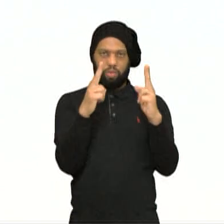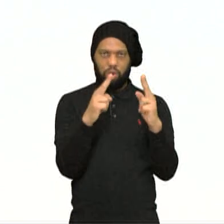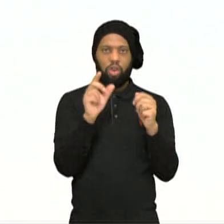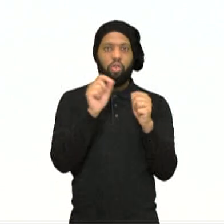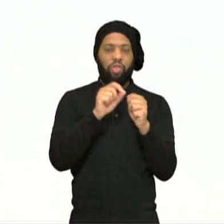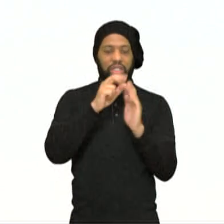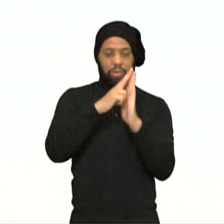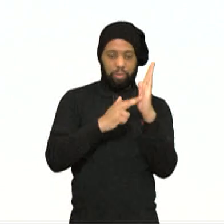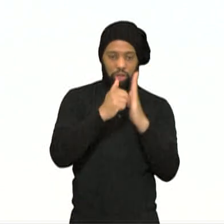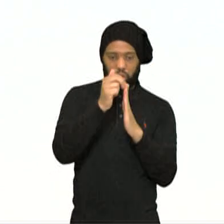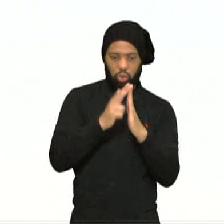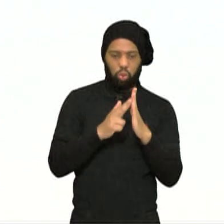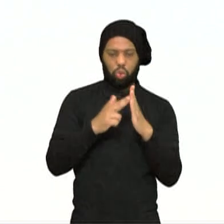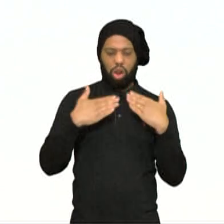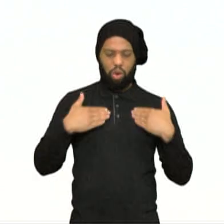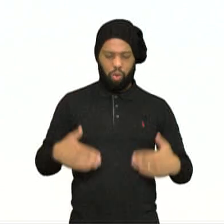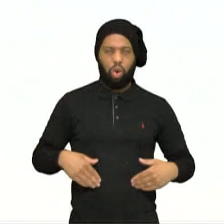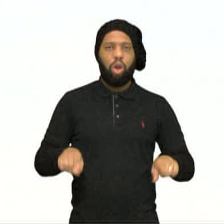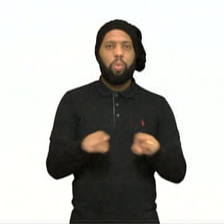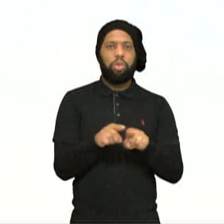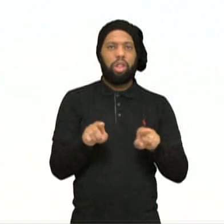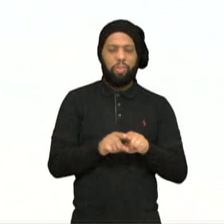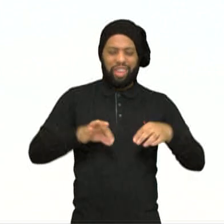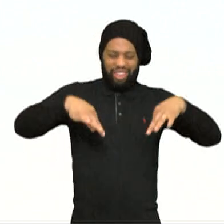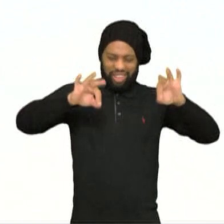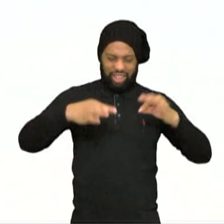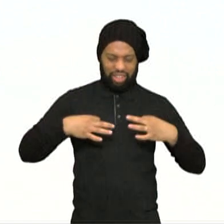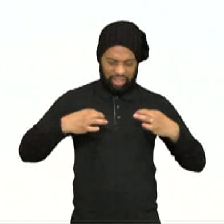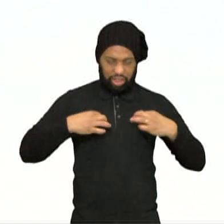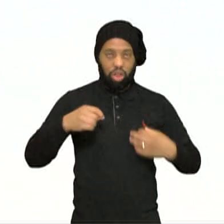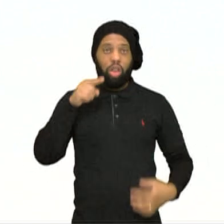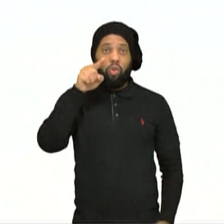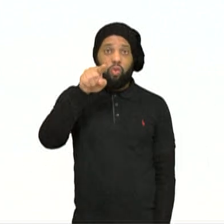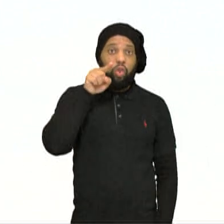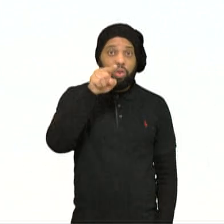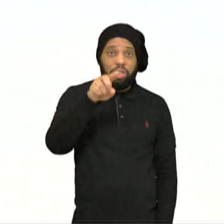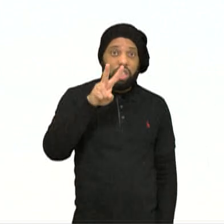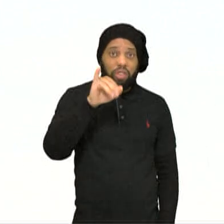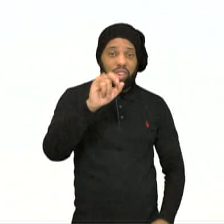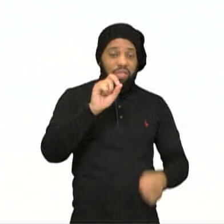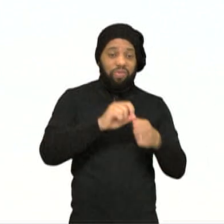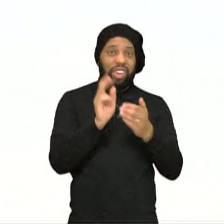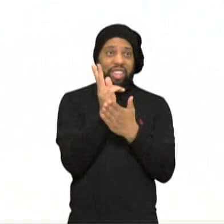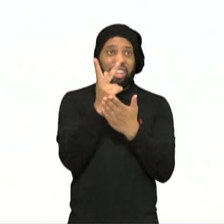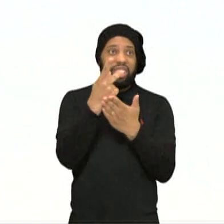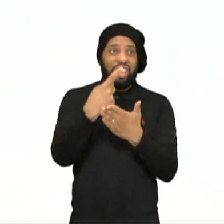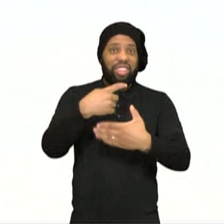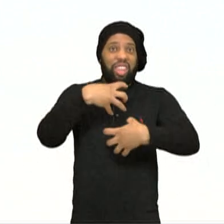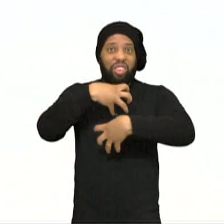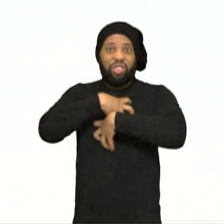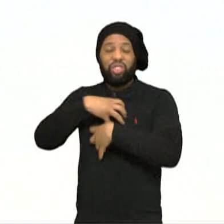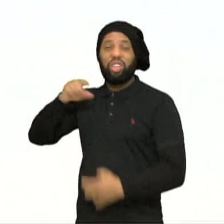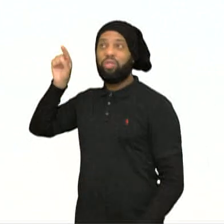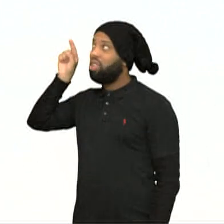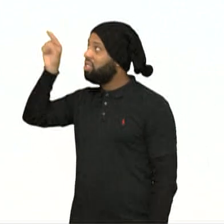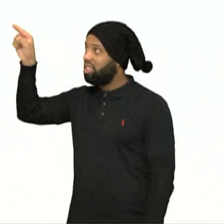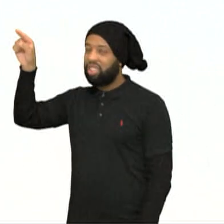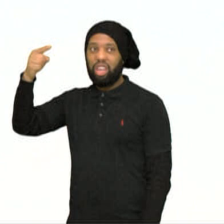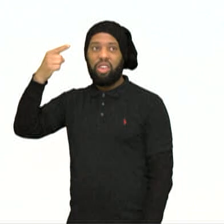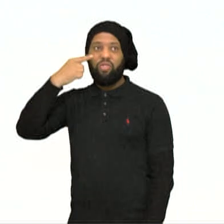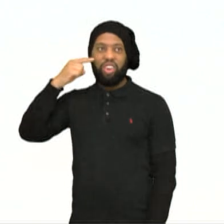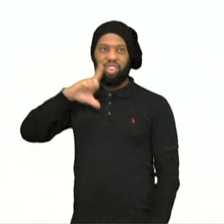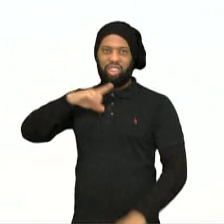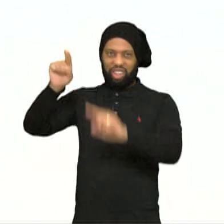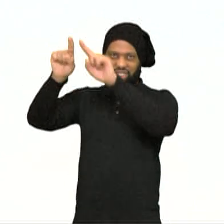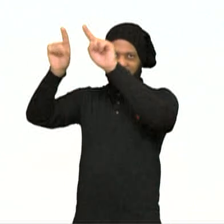pinturas corporais, sobre tecidos. Cria um desenho, né, utilizando linhas e formas com base nas imagens apresentadas.